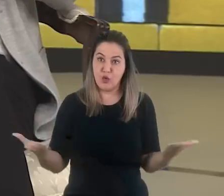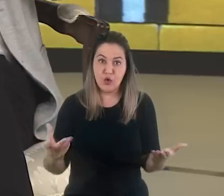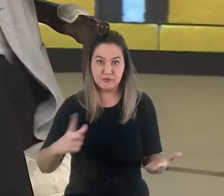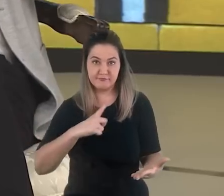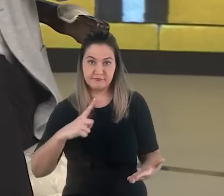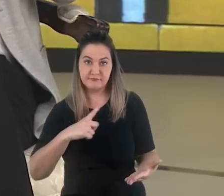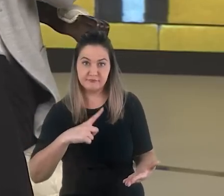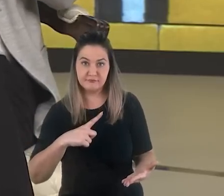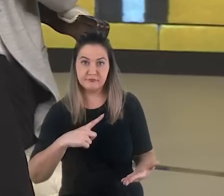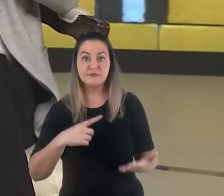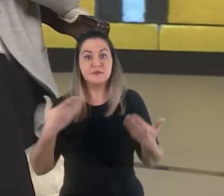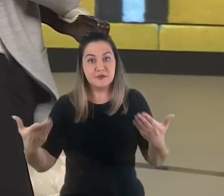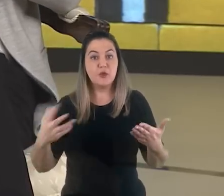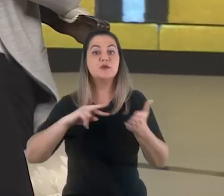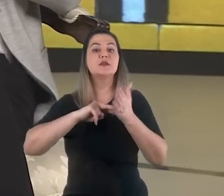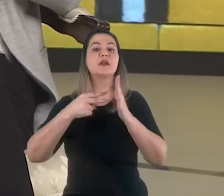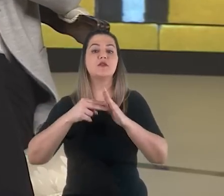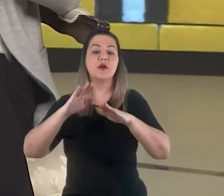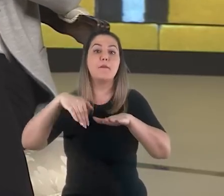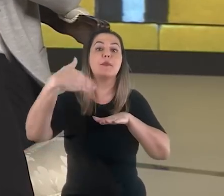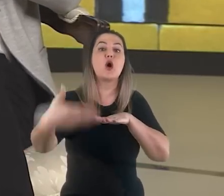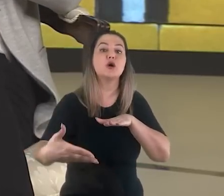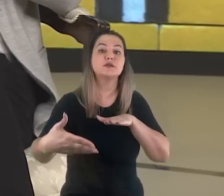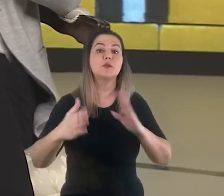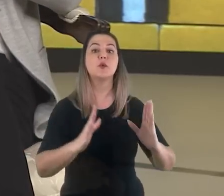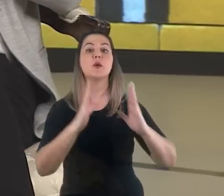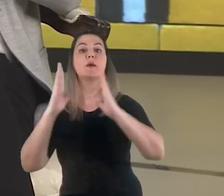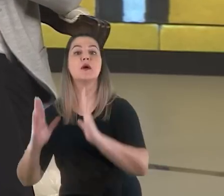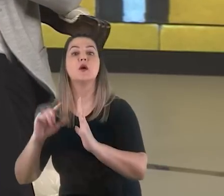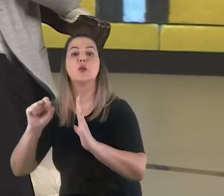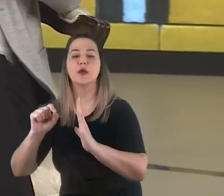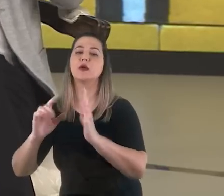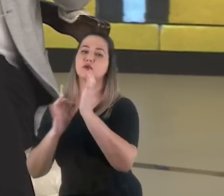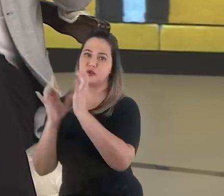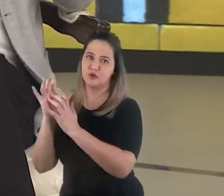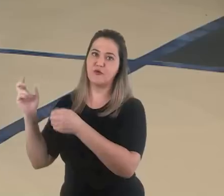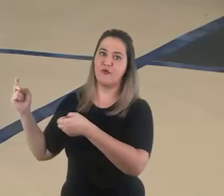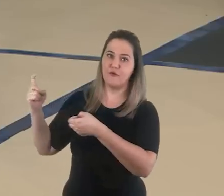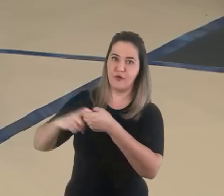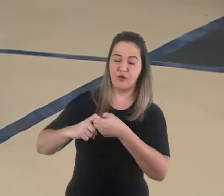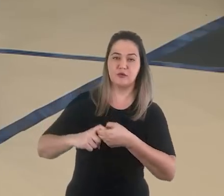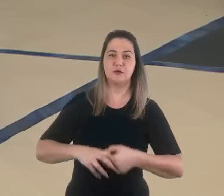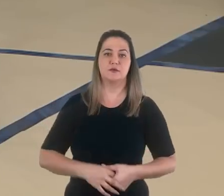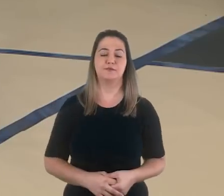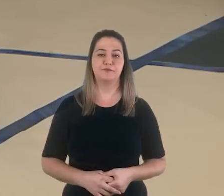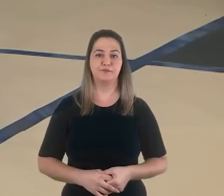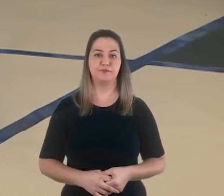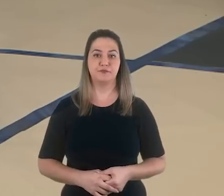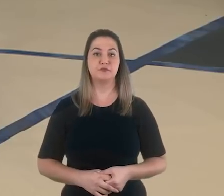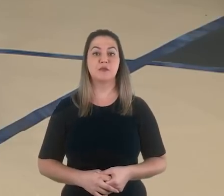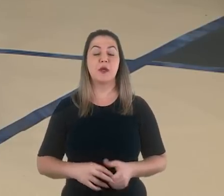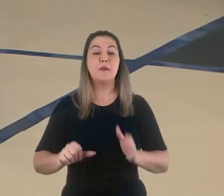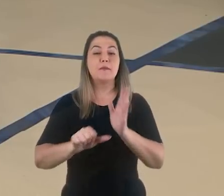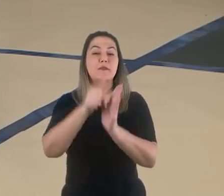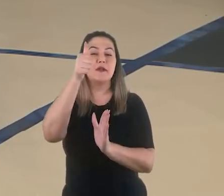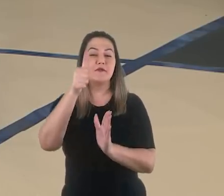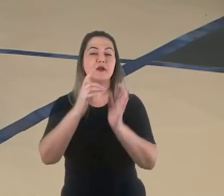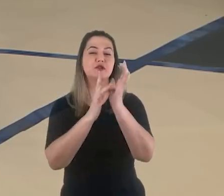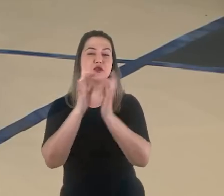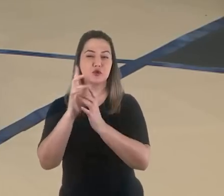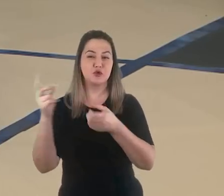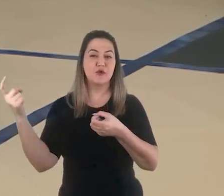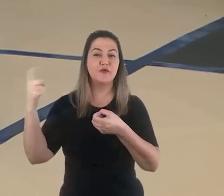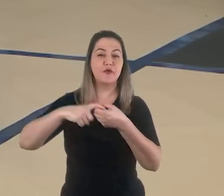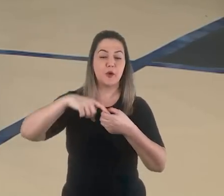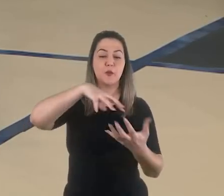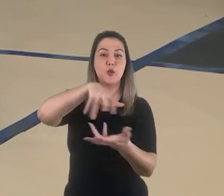de ver o nosso Senhor voltando nas nuvens com poder e grande glória. Na sua primeira vinda a esse mundo, quando nasceu como